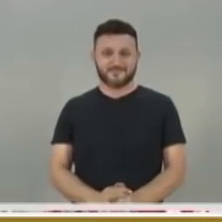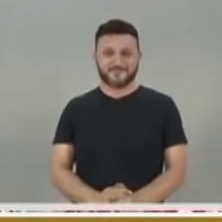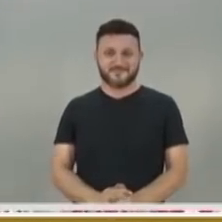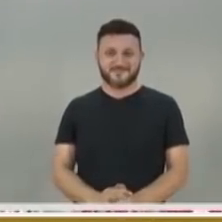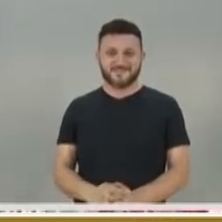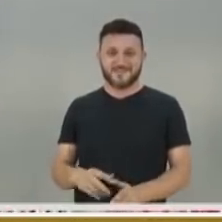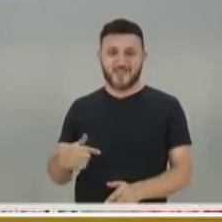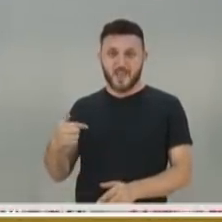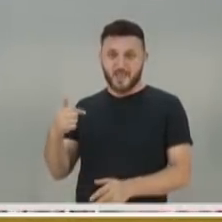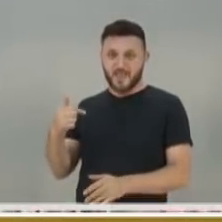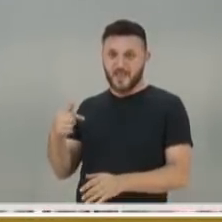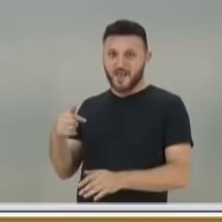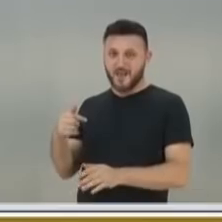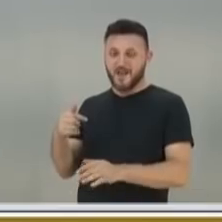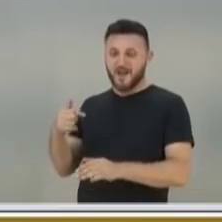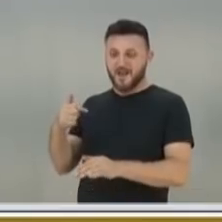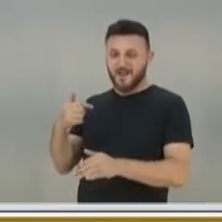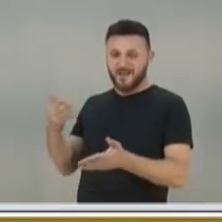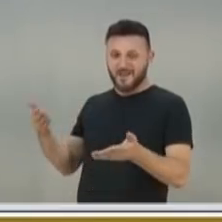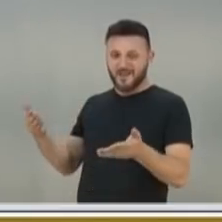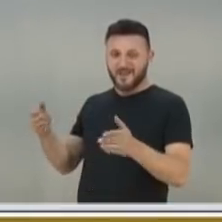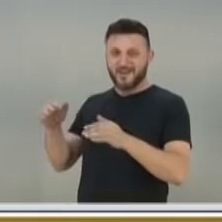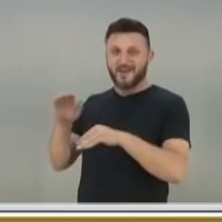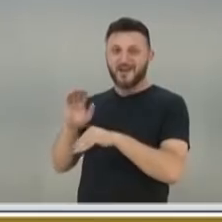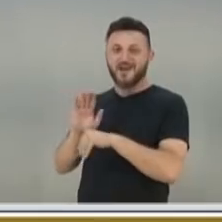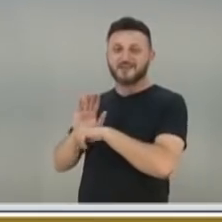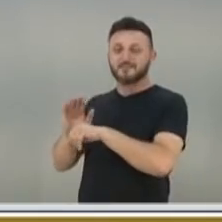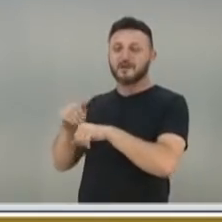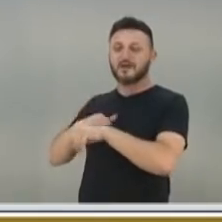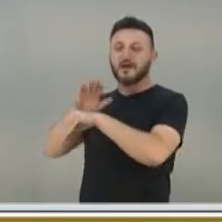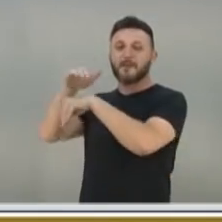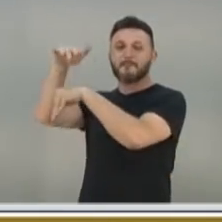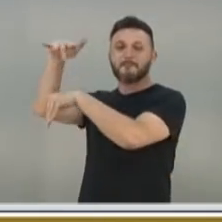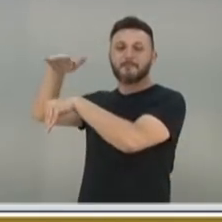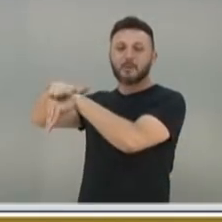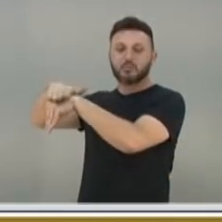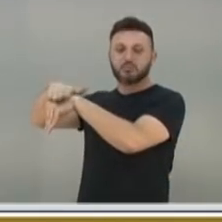eles. Carismático tem que...